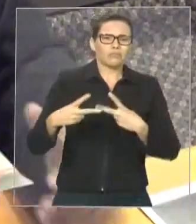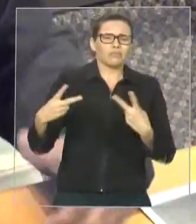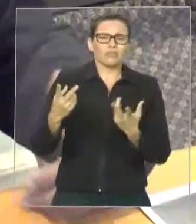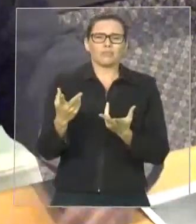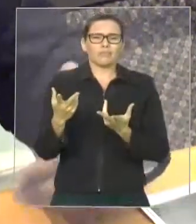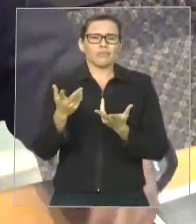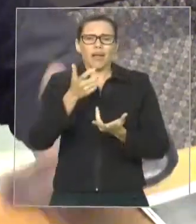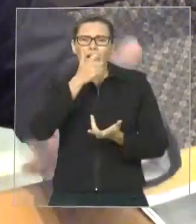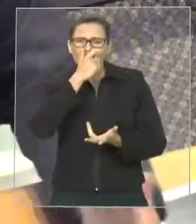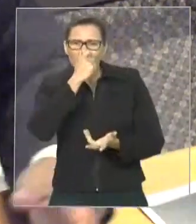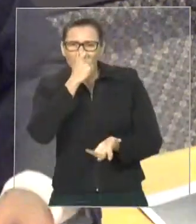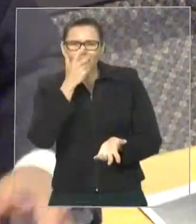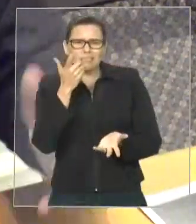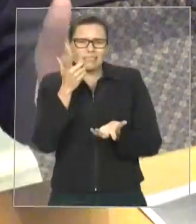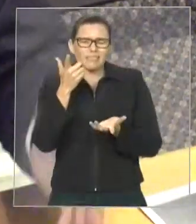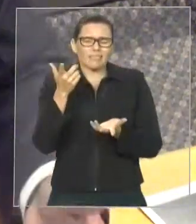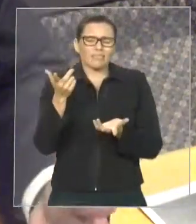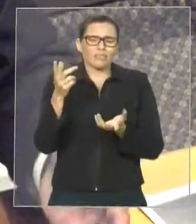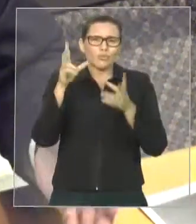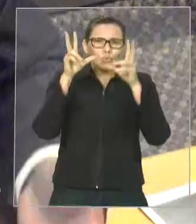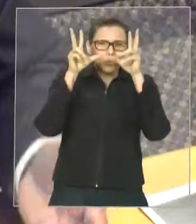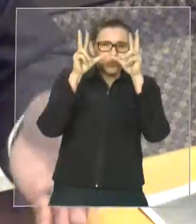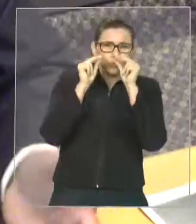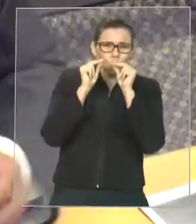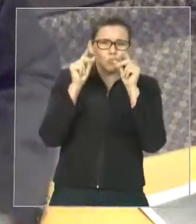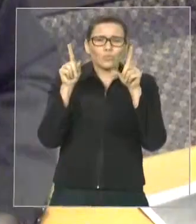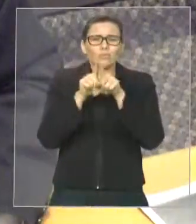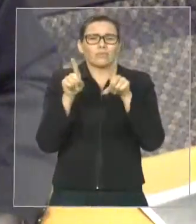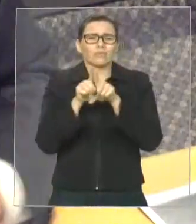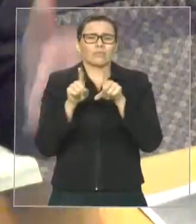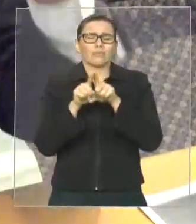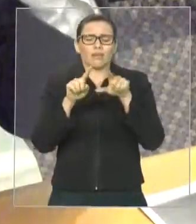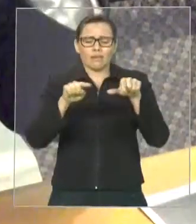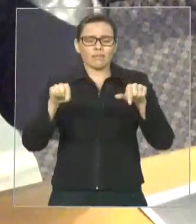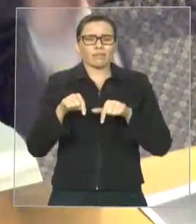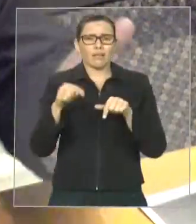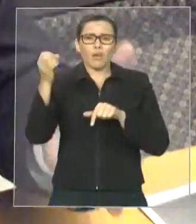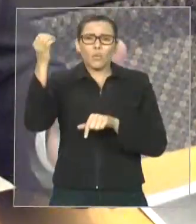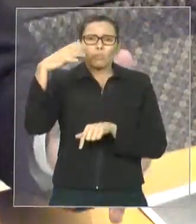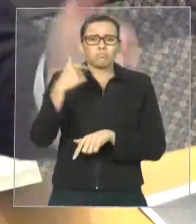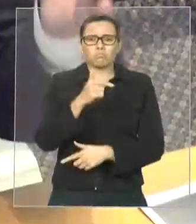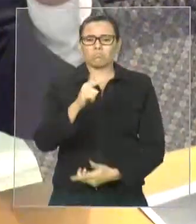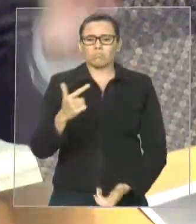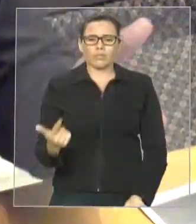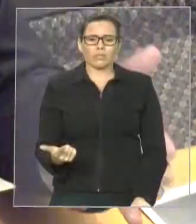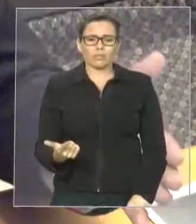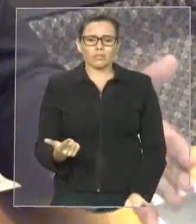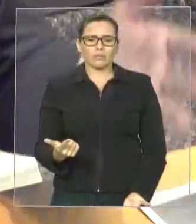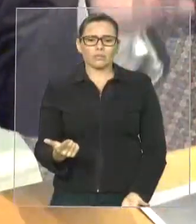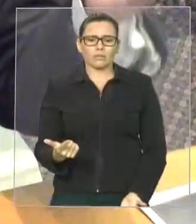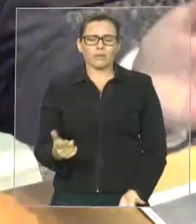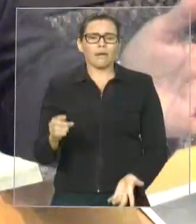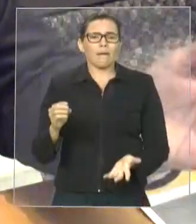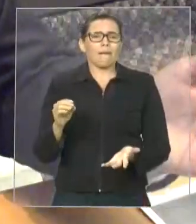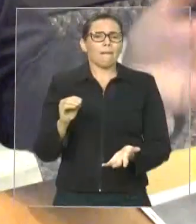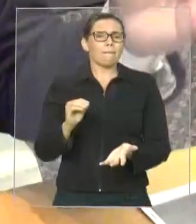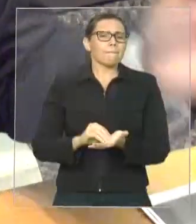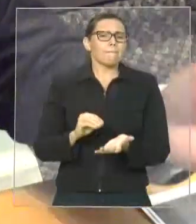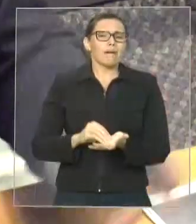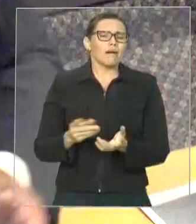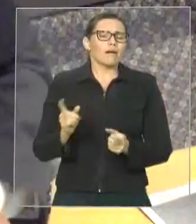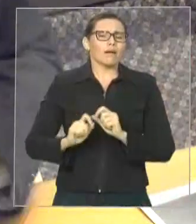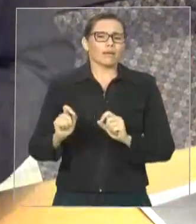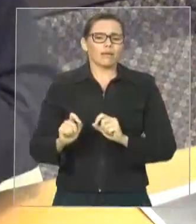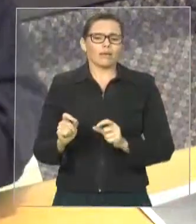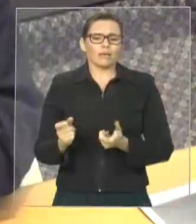cegas, estão estudando no escuro. É a situação da Web Jackson Lago, que ele não tem nem consideração e respeito com a memória